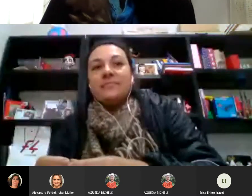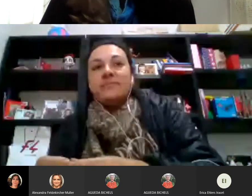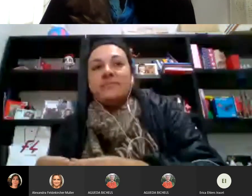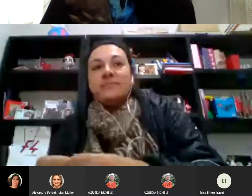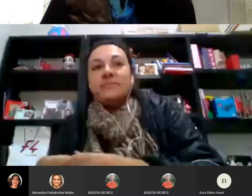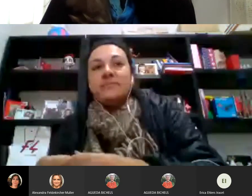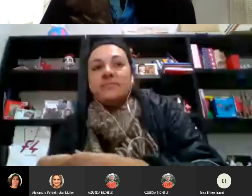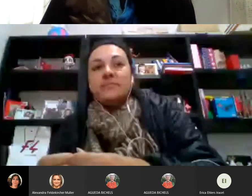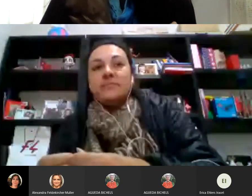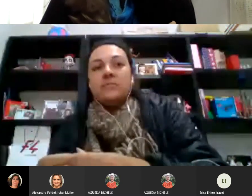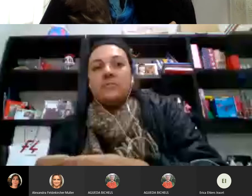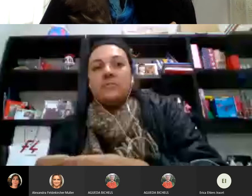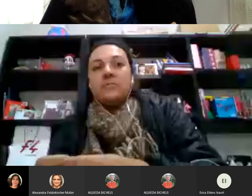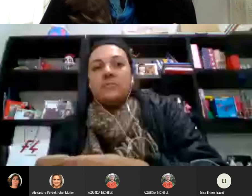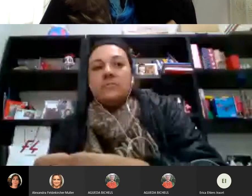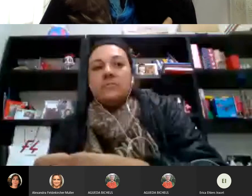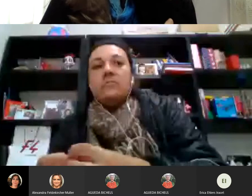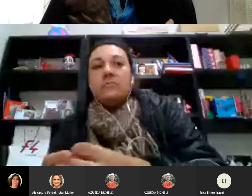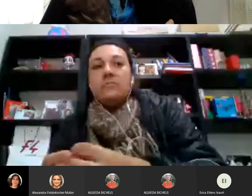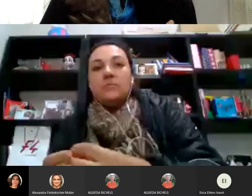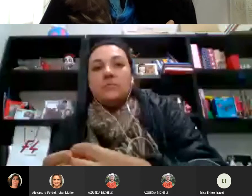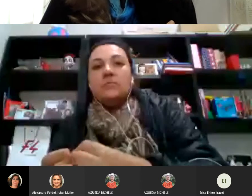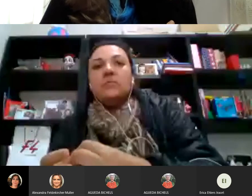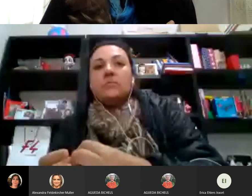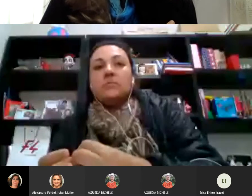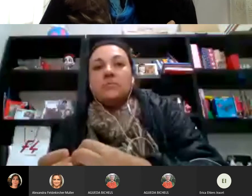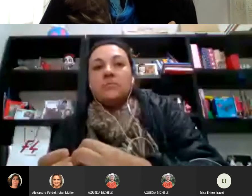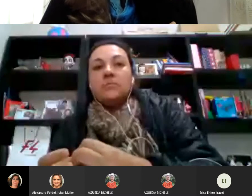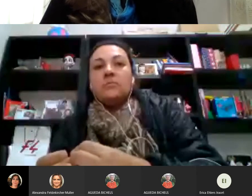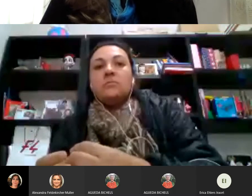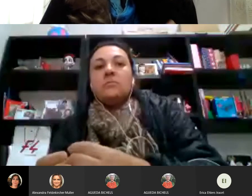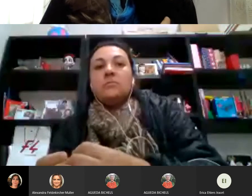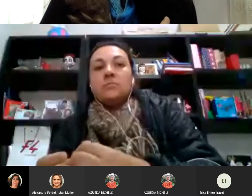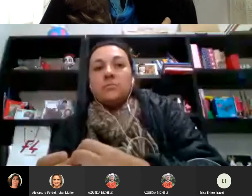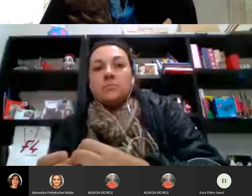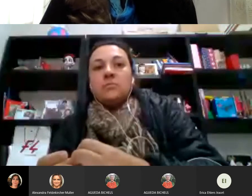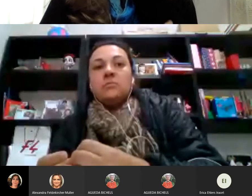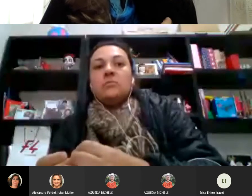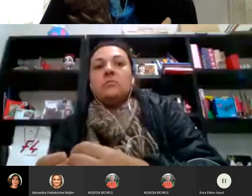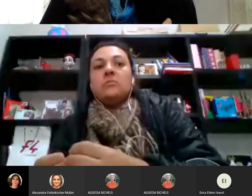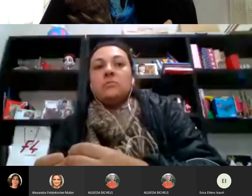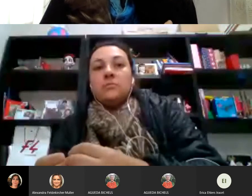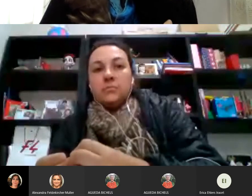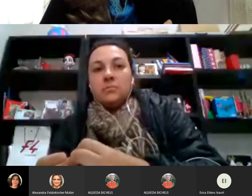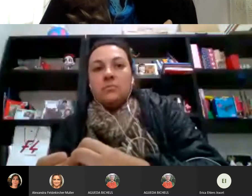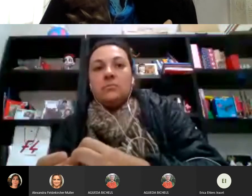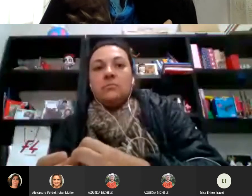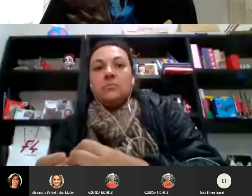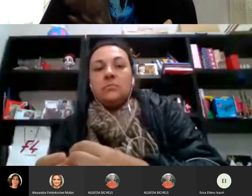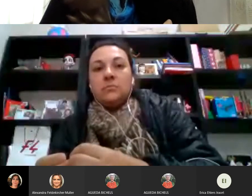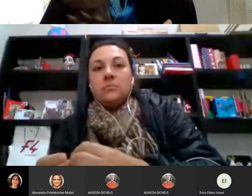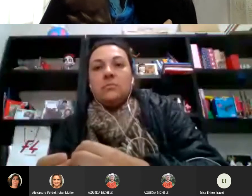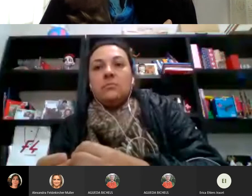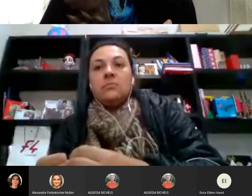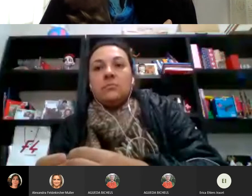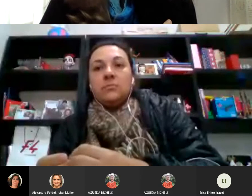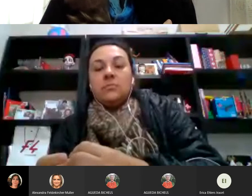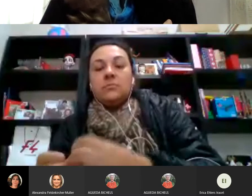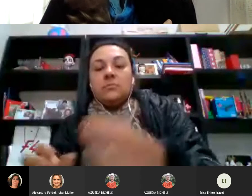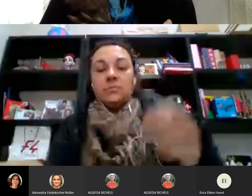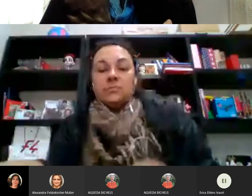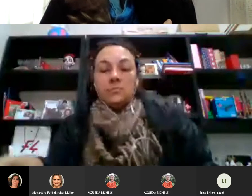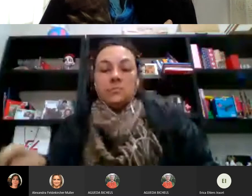em outras maneiras. Então, acho que isso faz parte também, no âmbito acadêmico, uma redefinição do que significa autoria, porque não é aquele